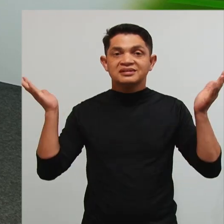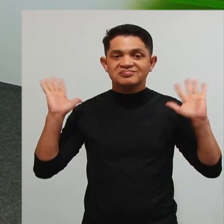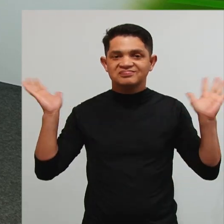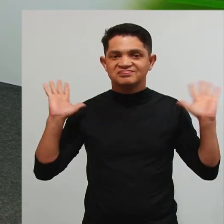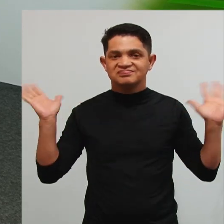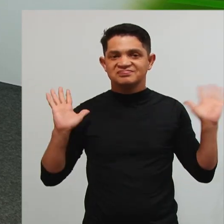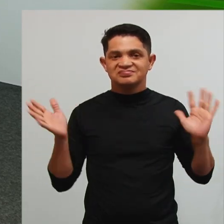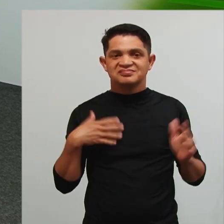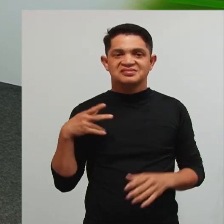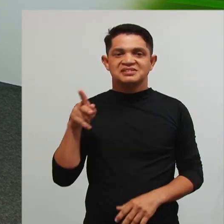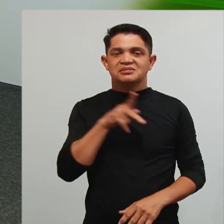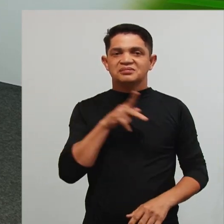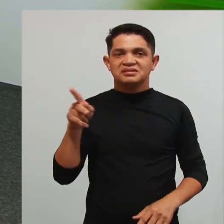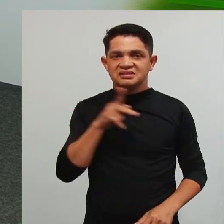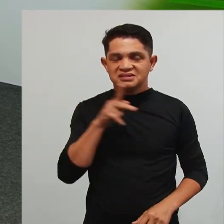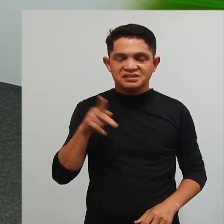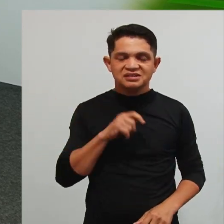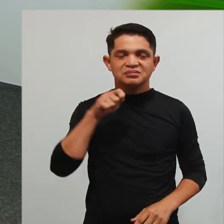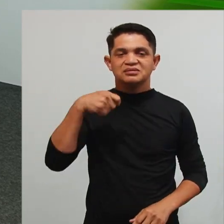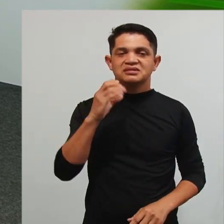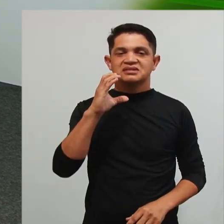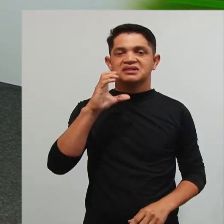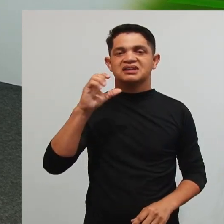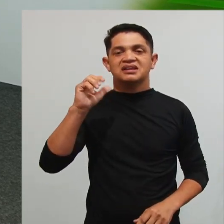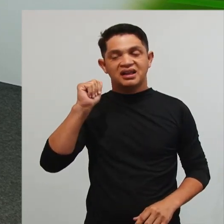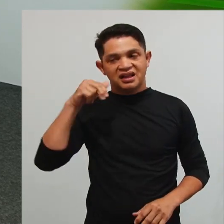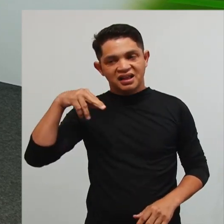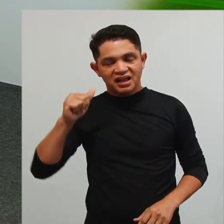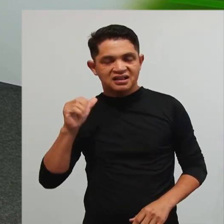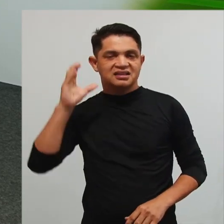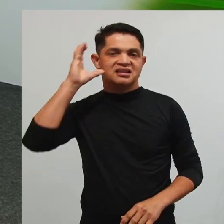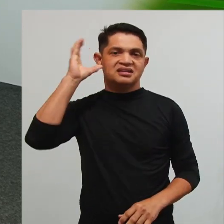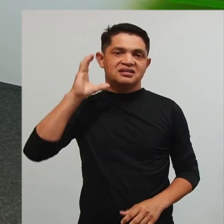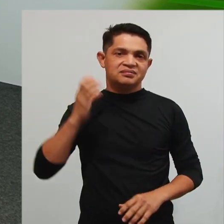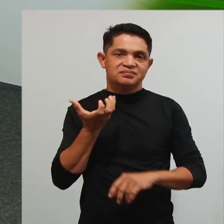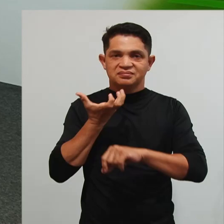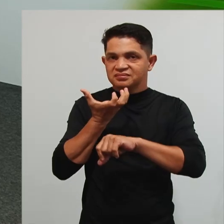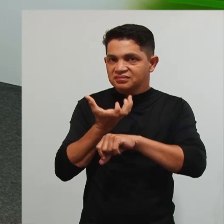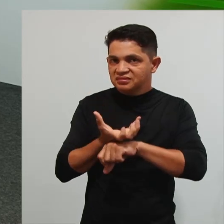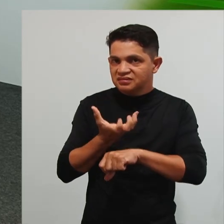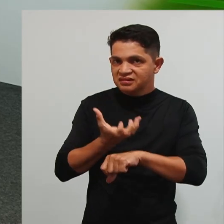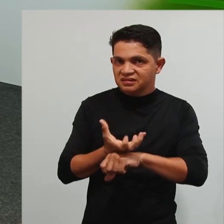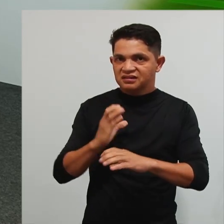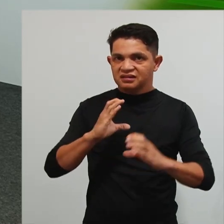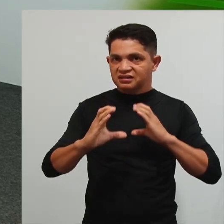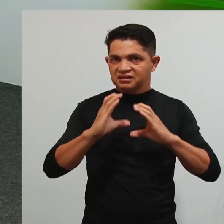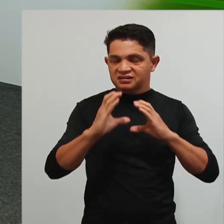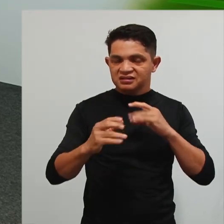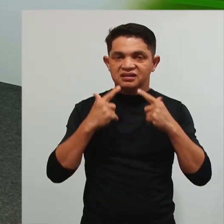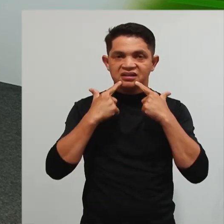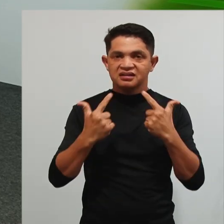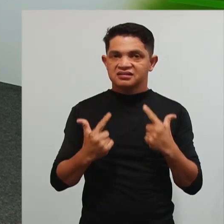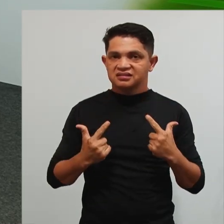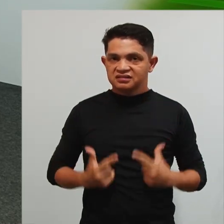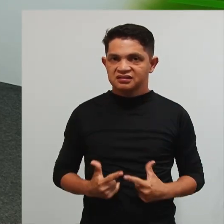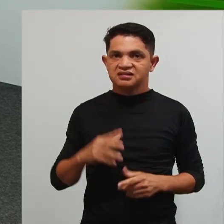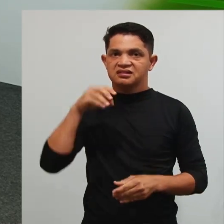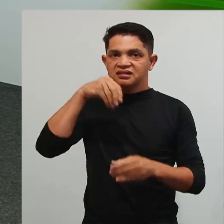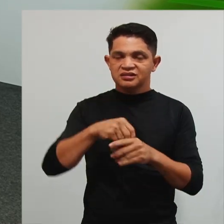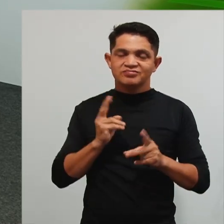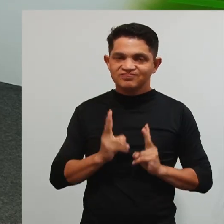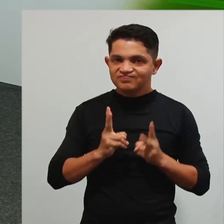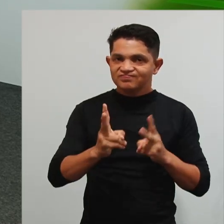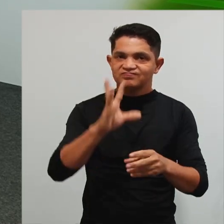Olá, sejam todos bem-vindos à aula de número 4 da disciplina de Comunicação e Linguagem. Hoje nós vamos dar